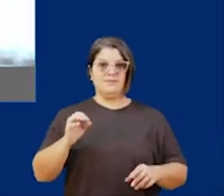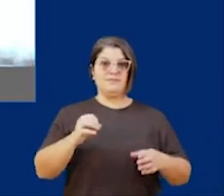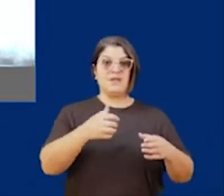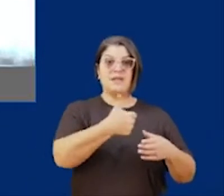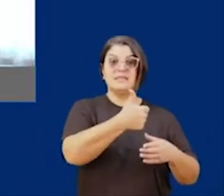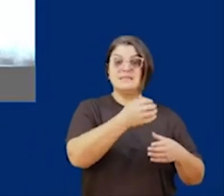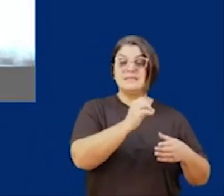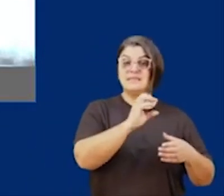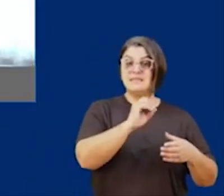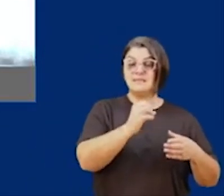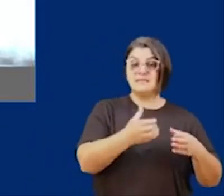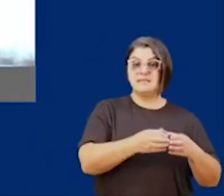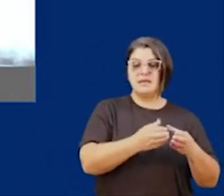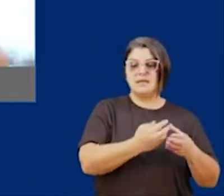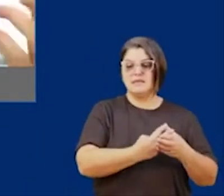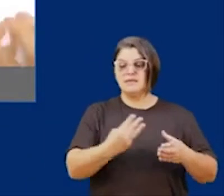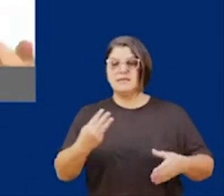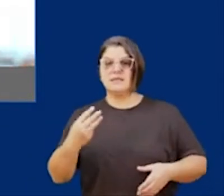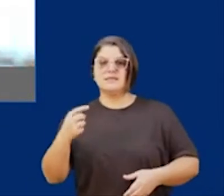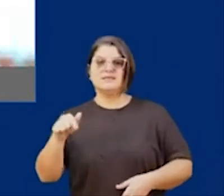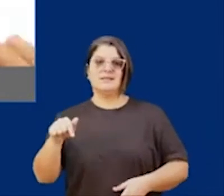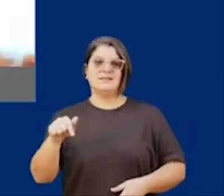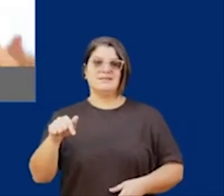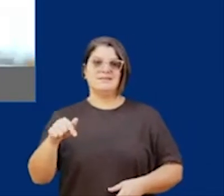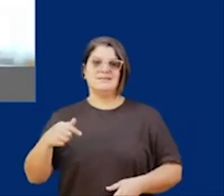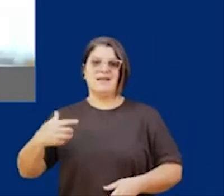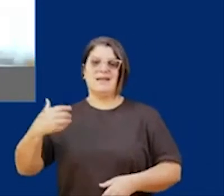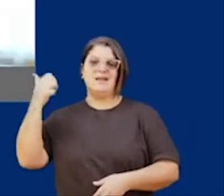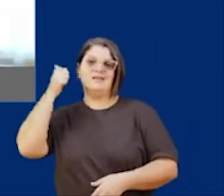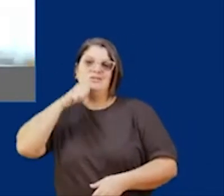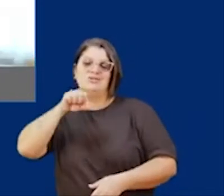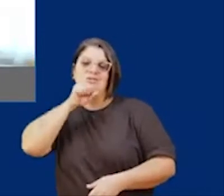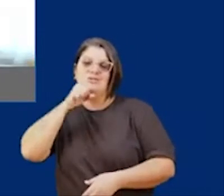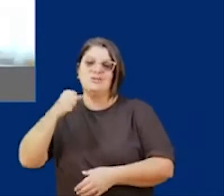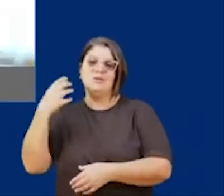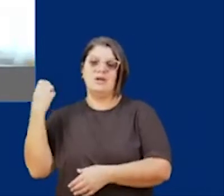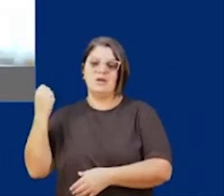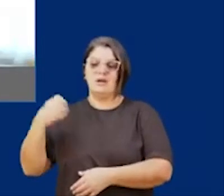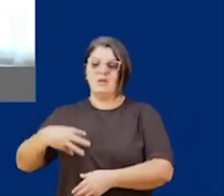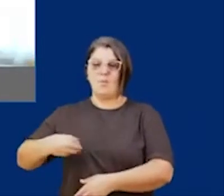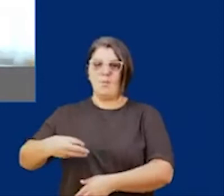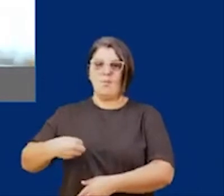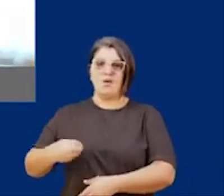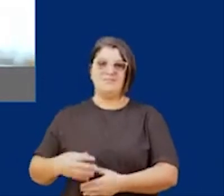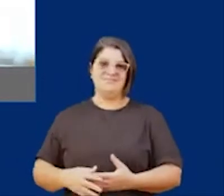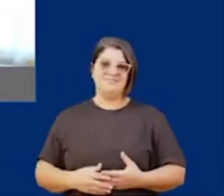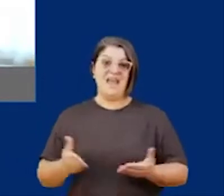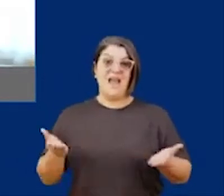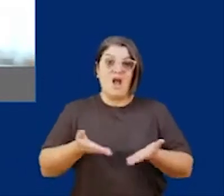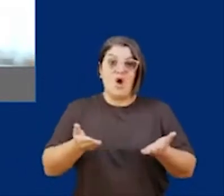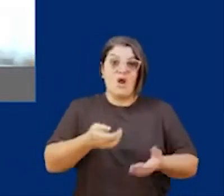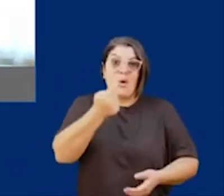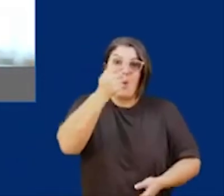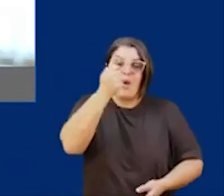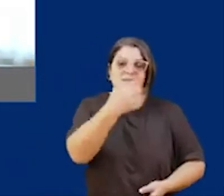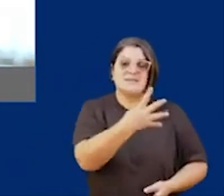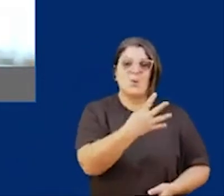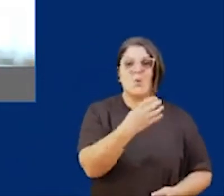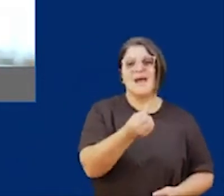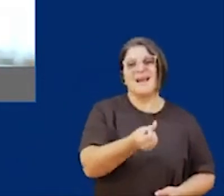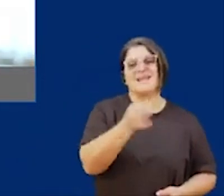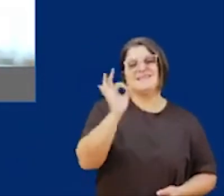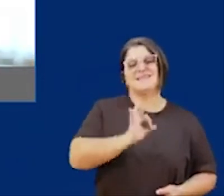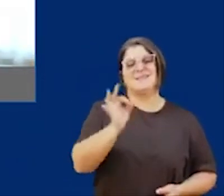praticavam aleitamento materno exclusivo, agora está quase em 50%, está 46%, né? A mesma coisa a continuação da